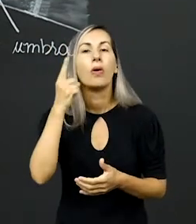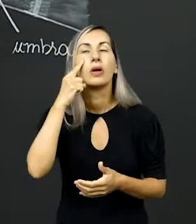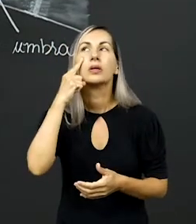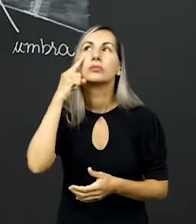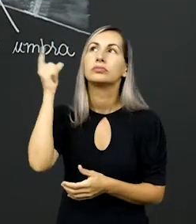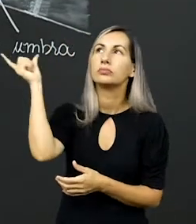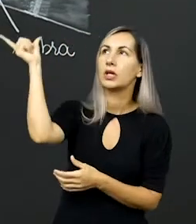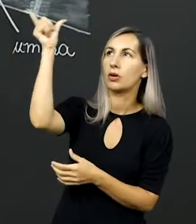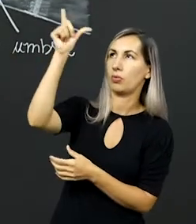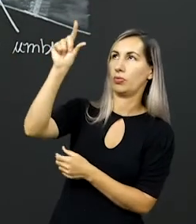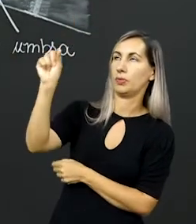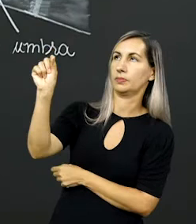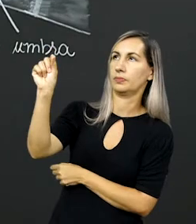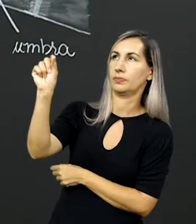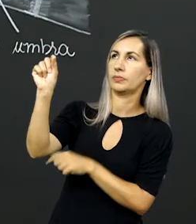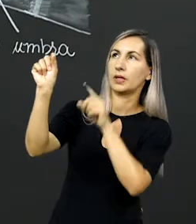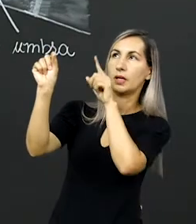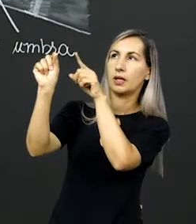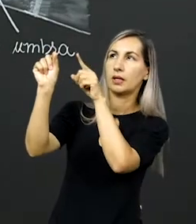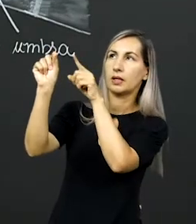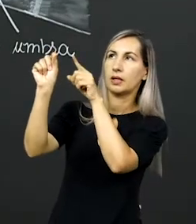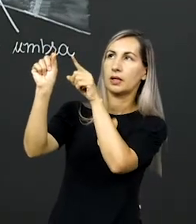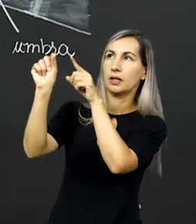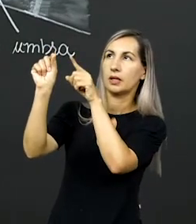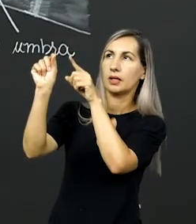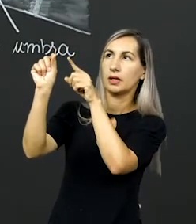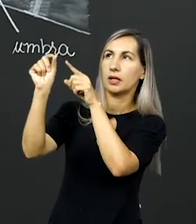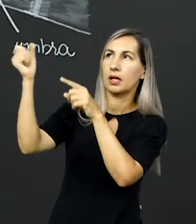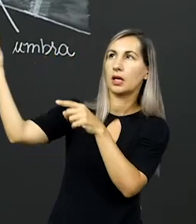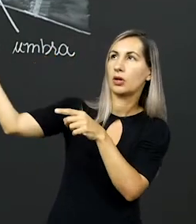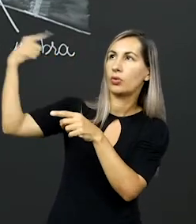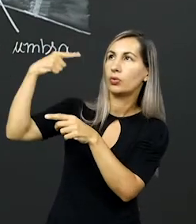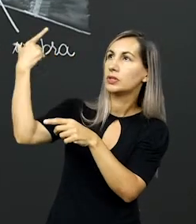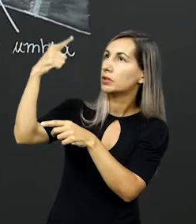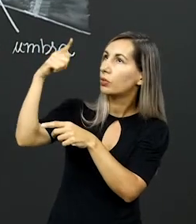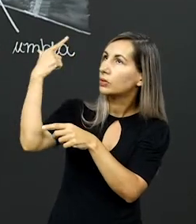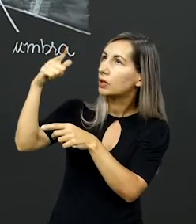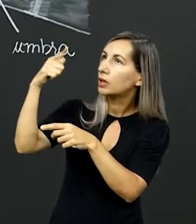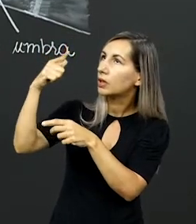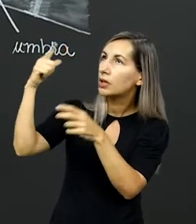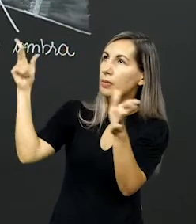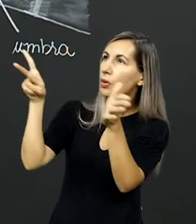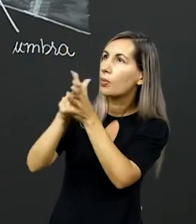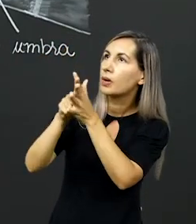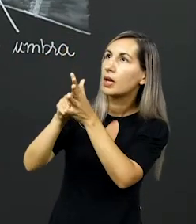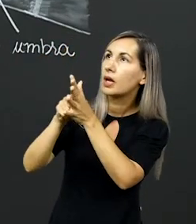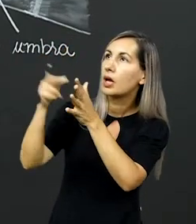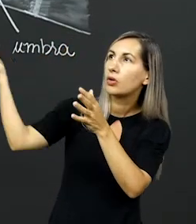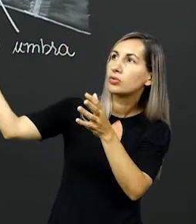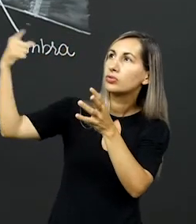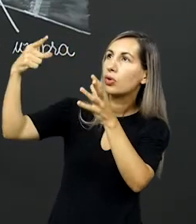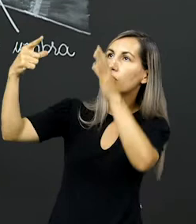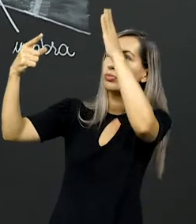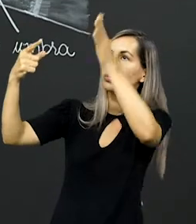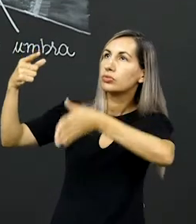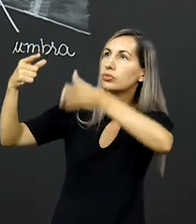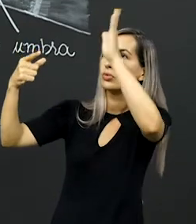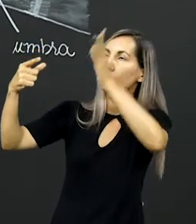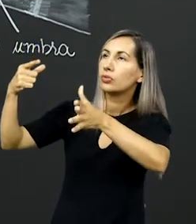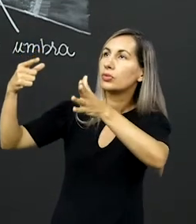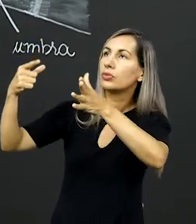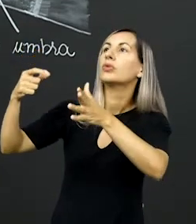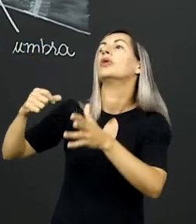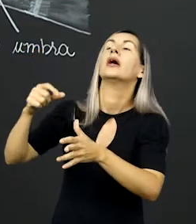Lua. A Lua é aquele astro sem luz própria, então ele está recebendo a luz do Sol. Só que calhou de ele